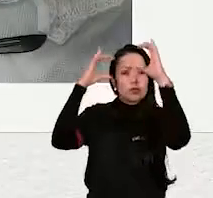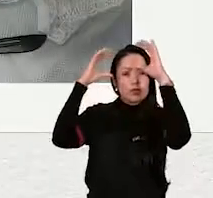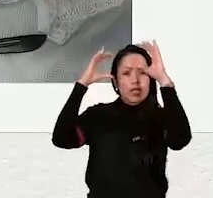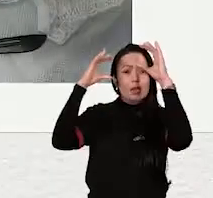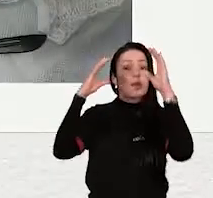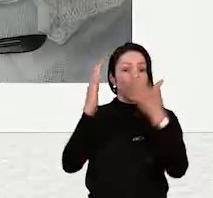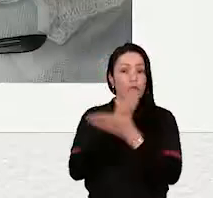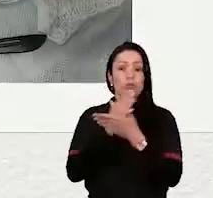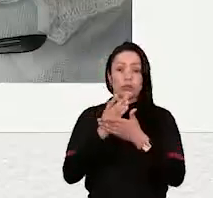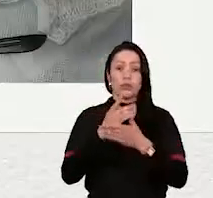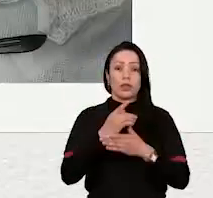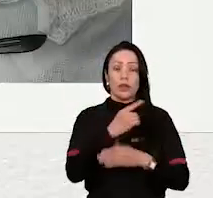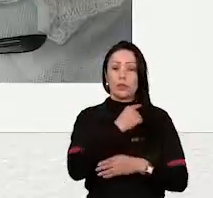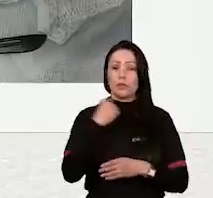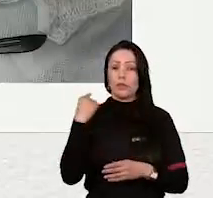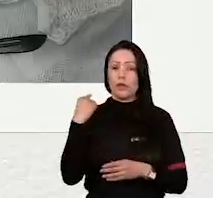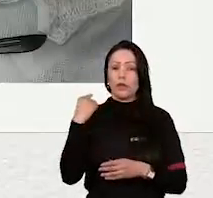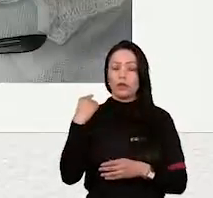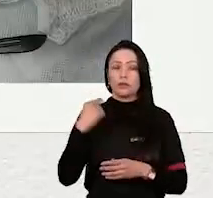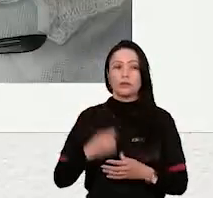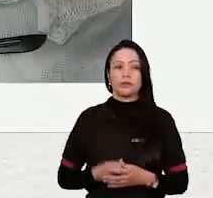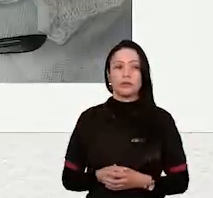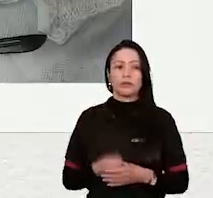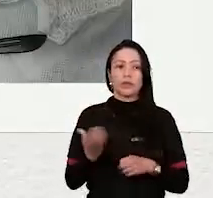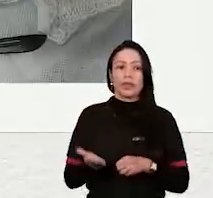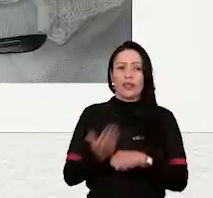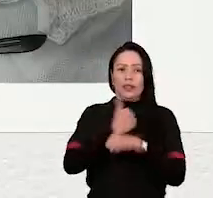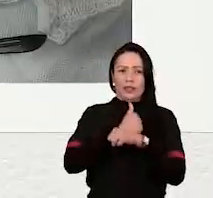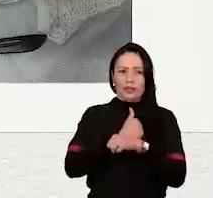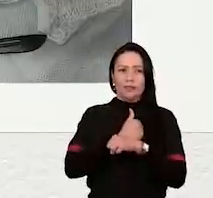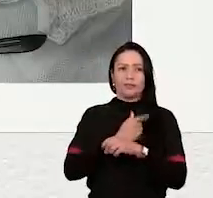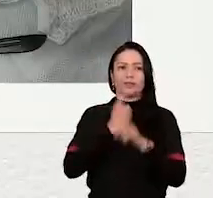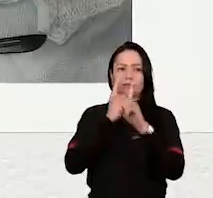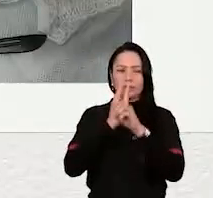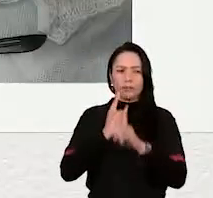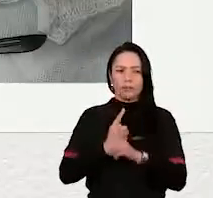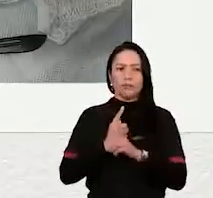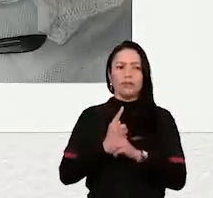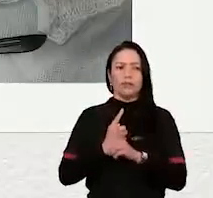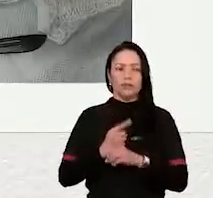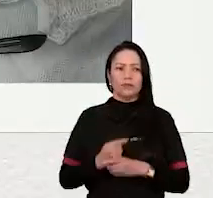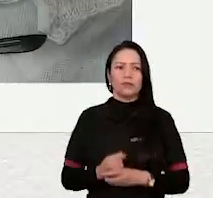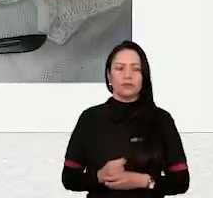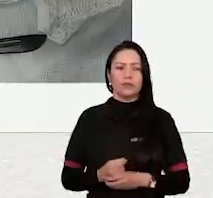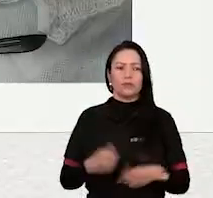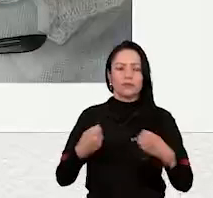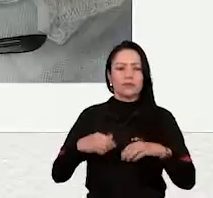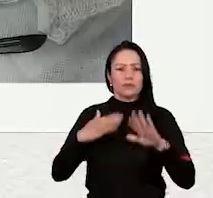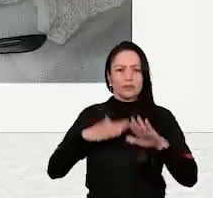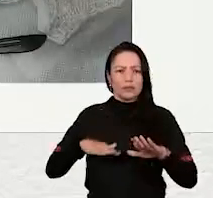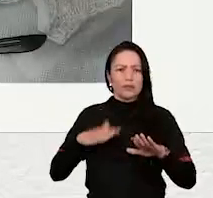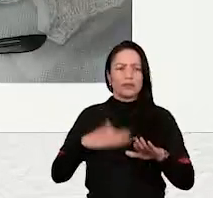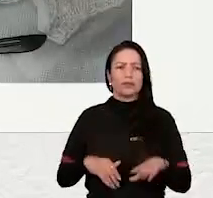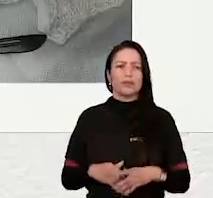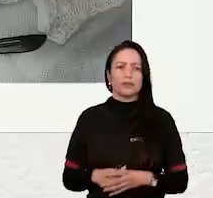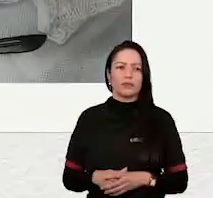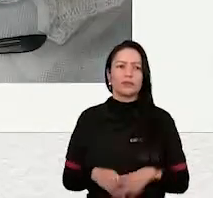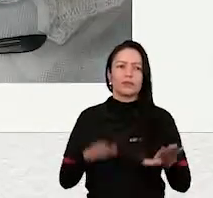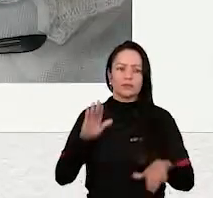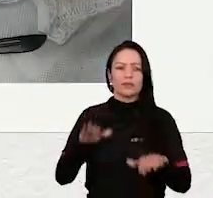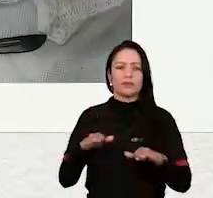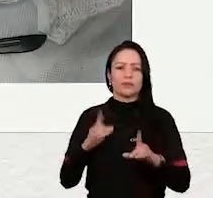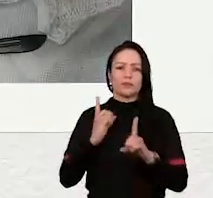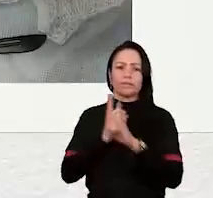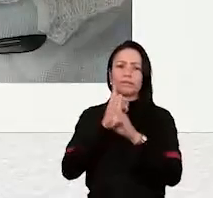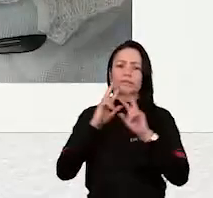morre de colesteatoma. Então, quanto mais precoce a gente conseguir retirar isso e deixar ele mais manso, entre aspas, talvez o